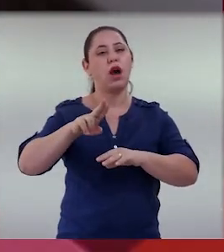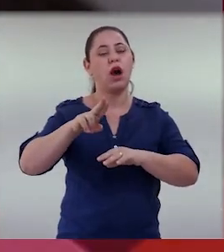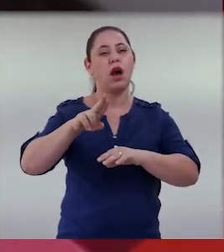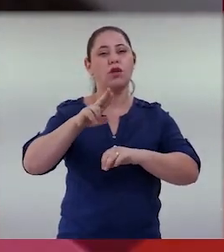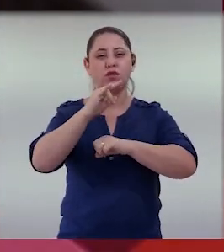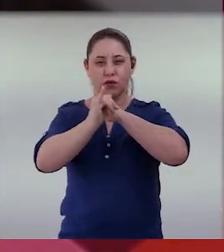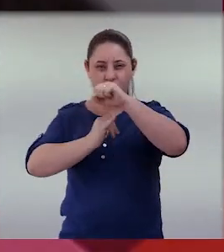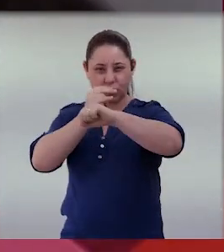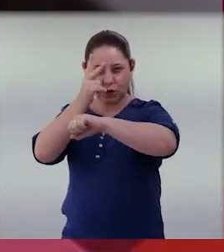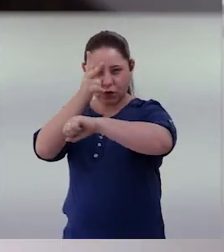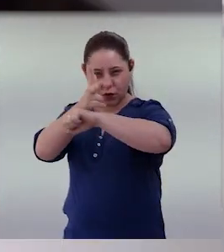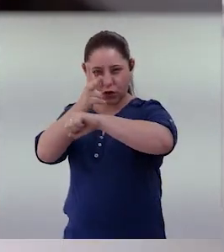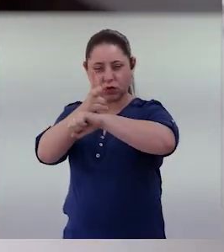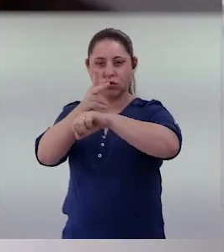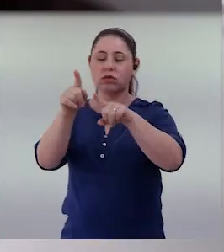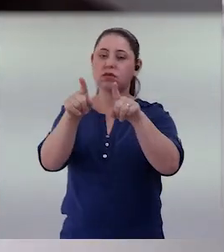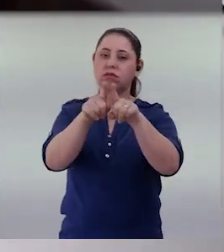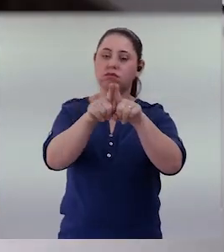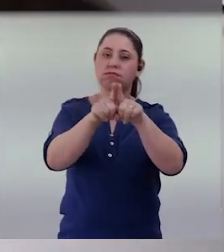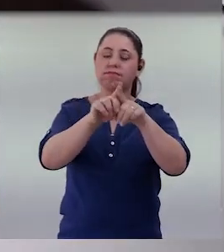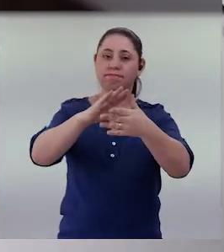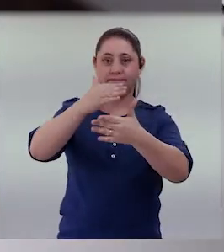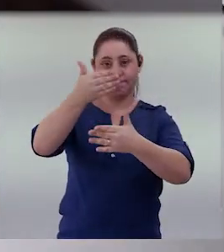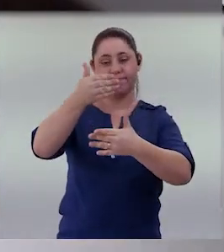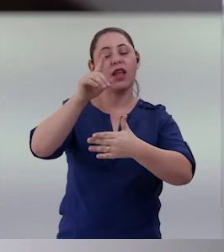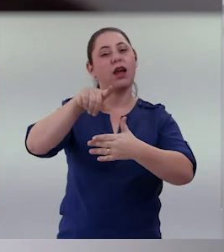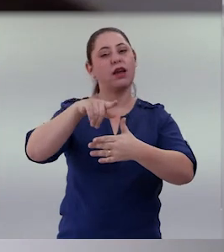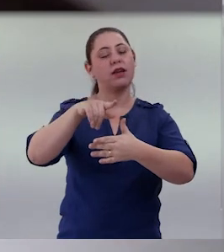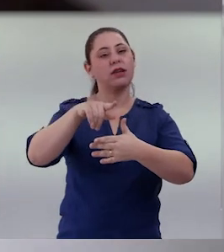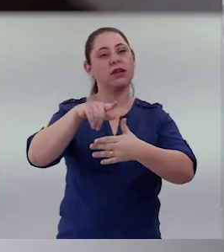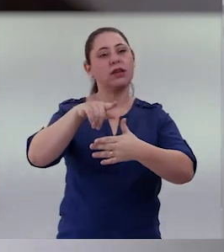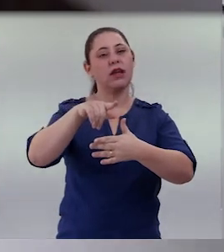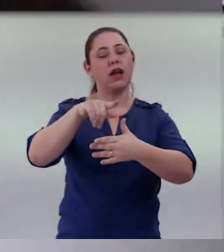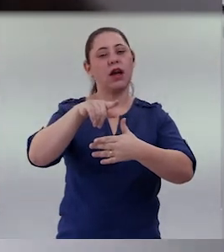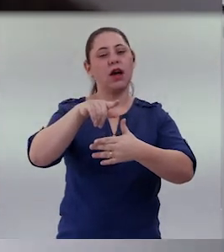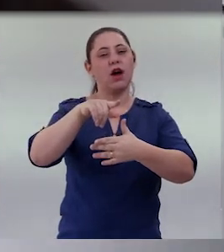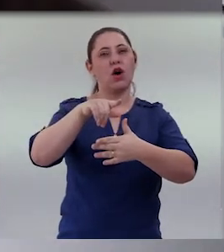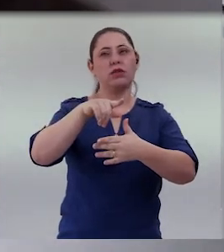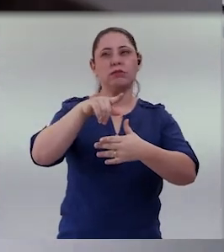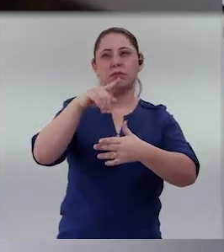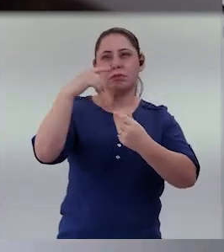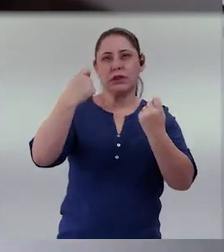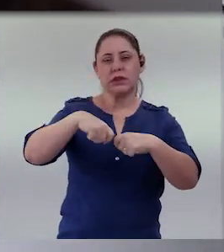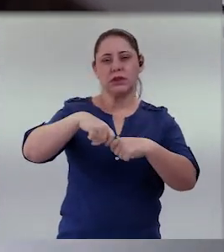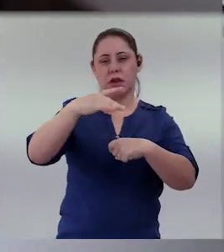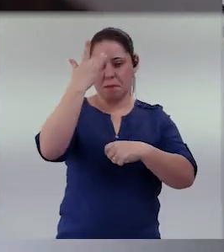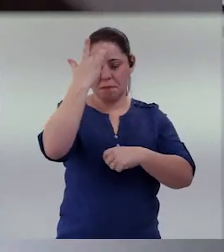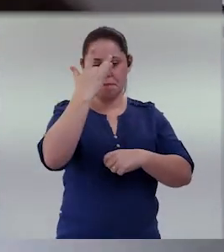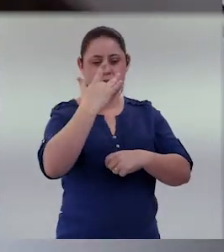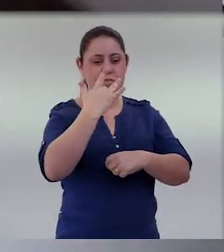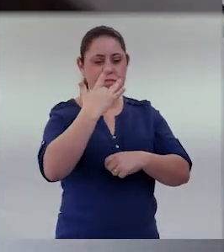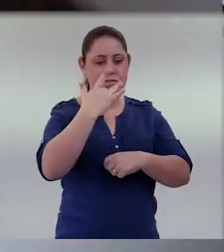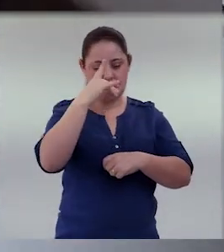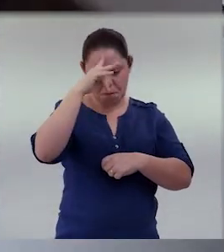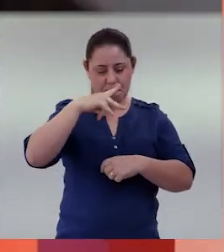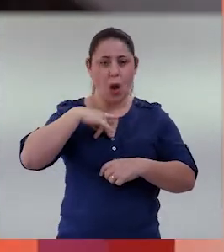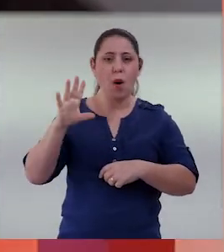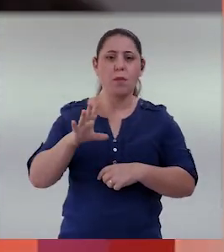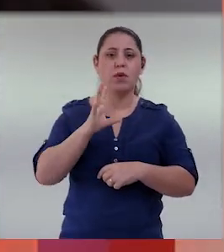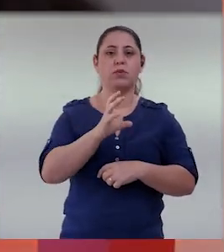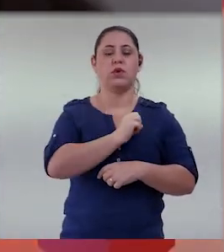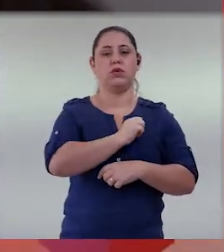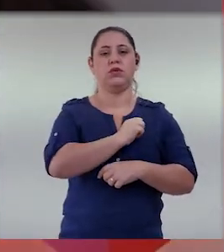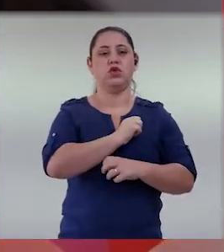através das videoconferências, mas reafirmar esse amor, essa